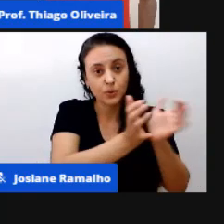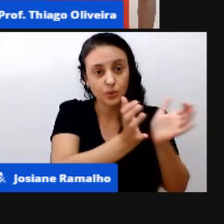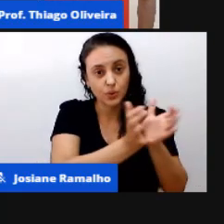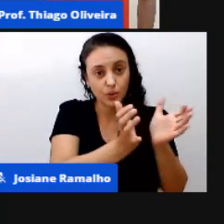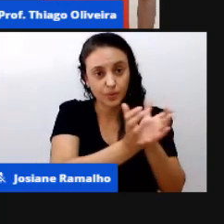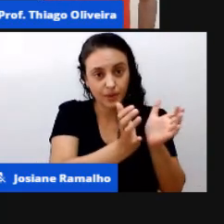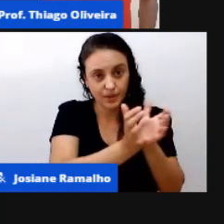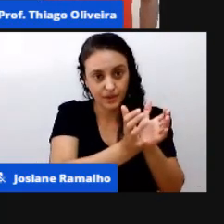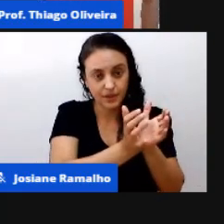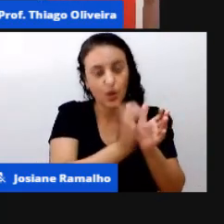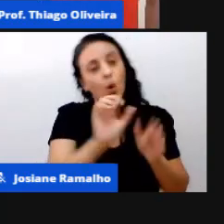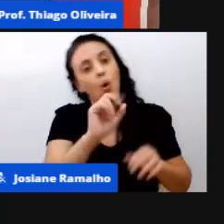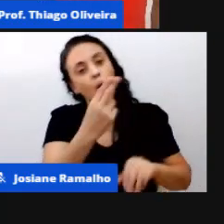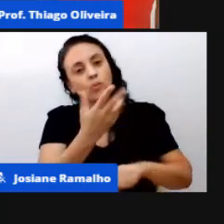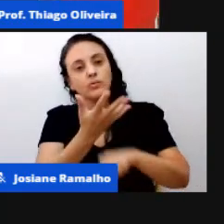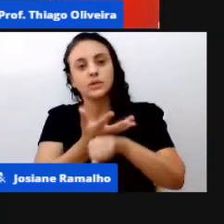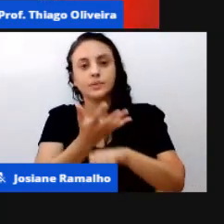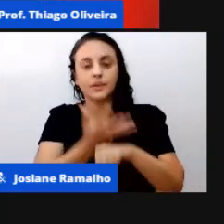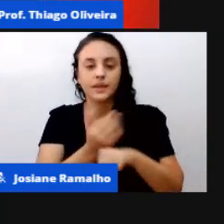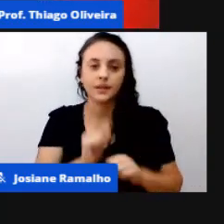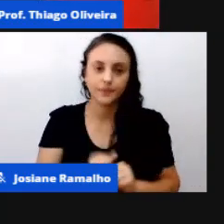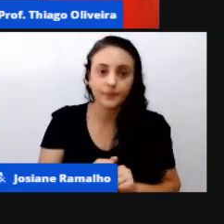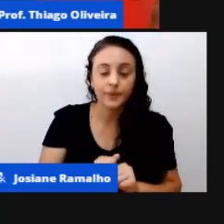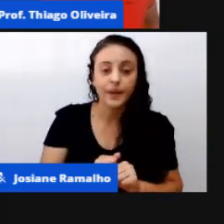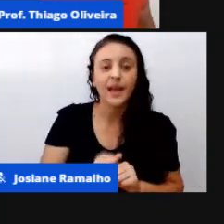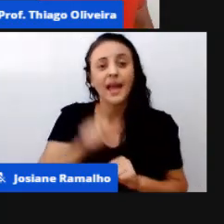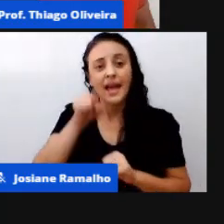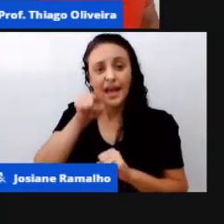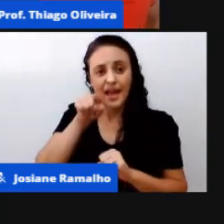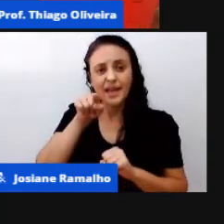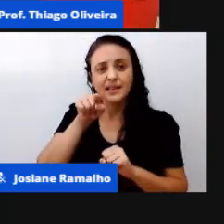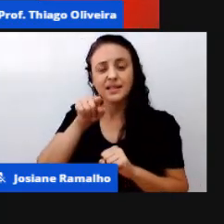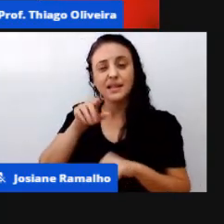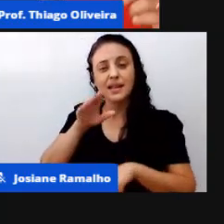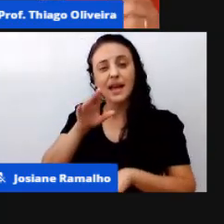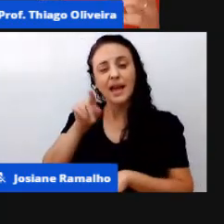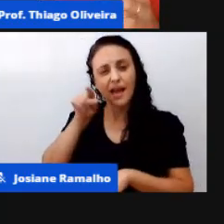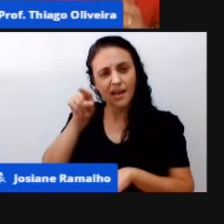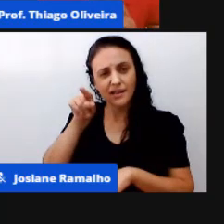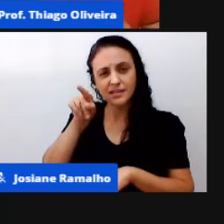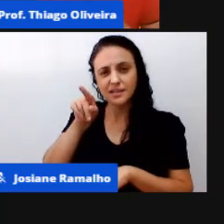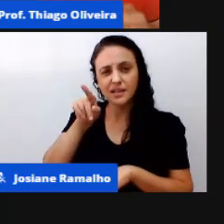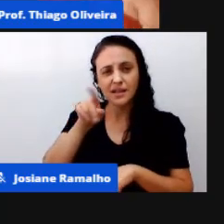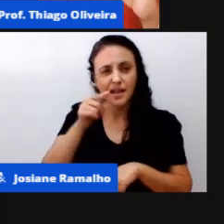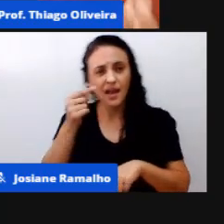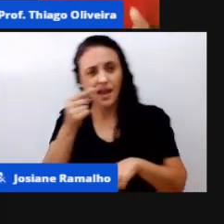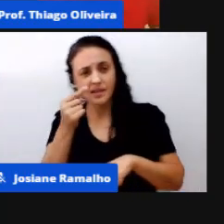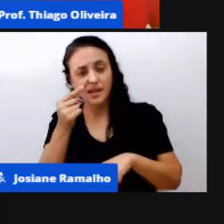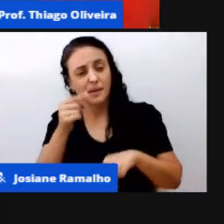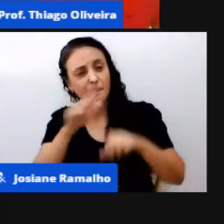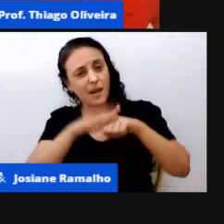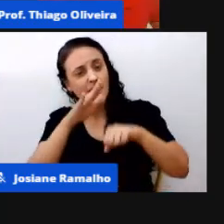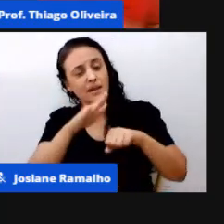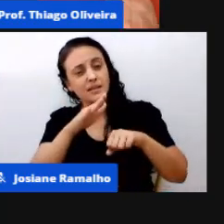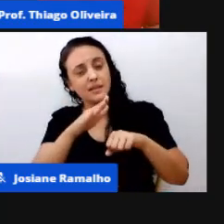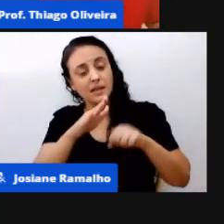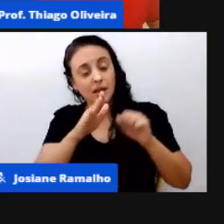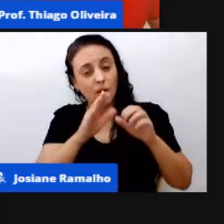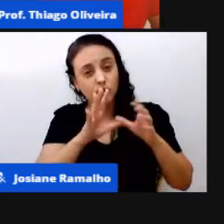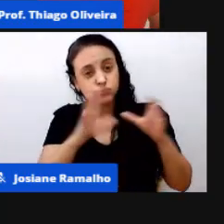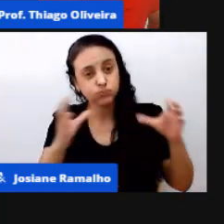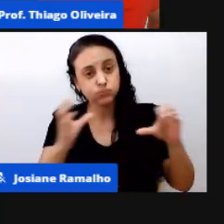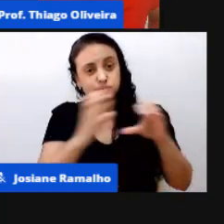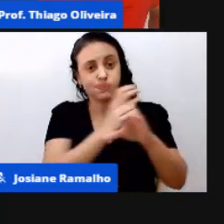Microsoft Teams, às vezes, ainda é mais completo do que o Google Sala de Aula. Também tem no YouTube vários tutoriais de